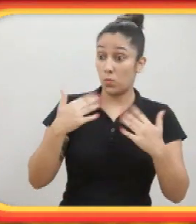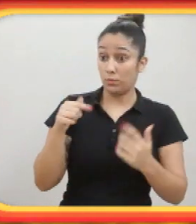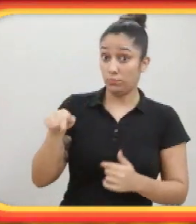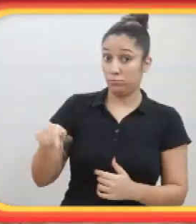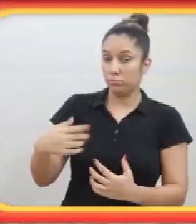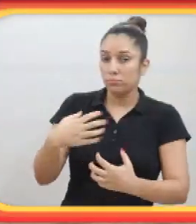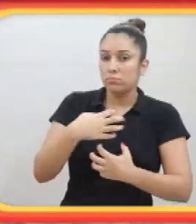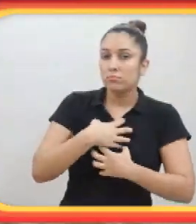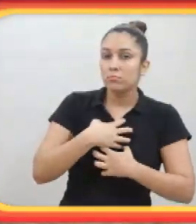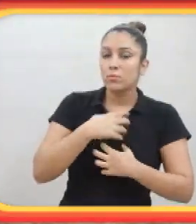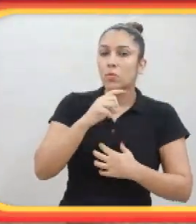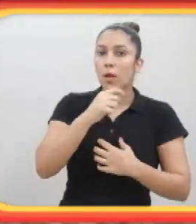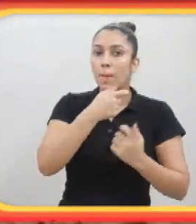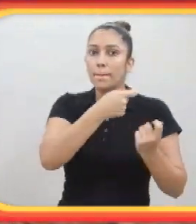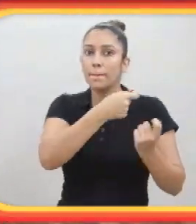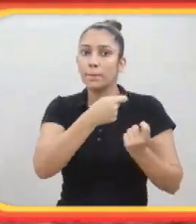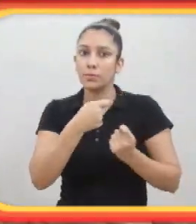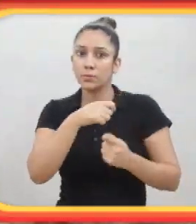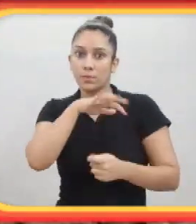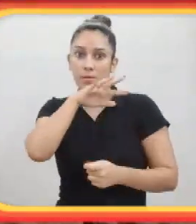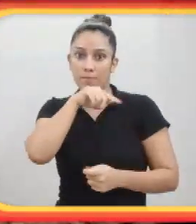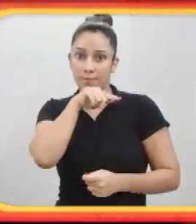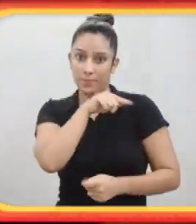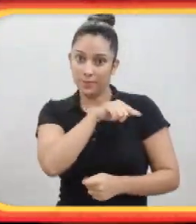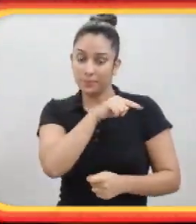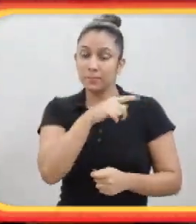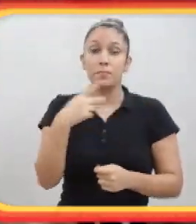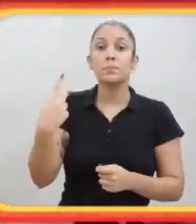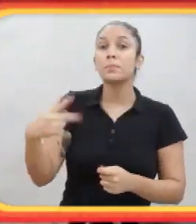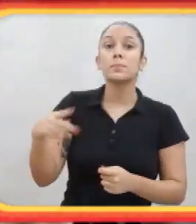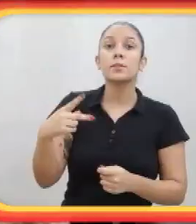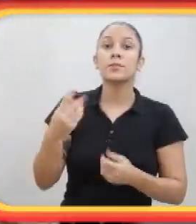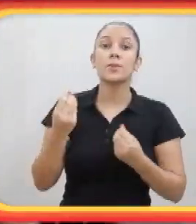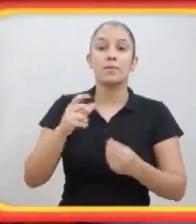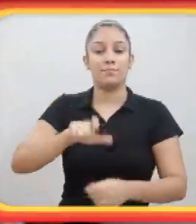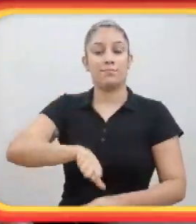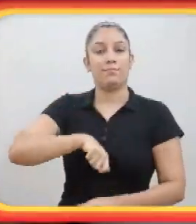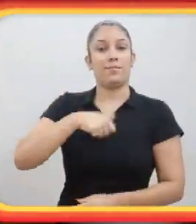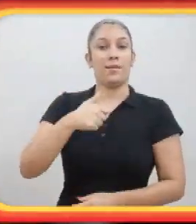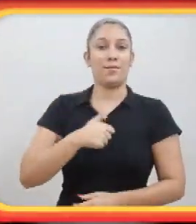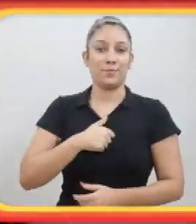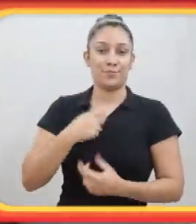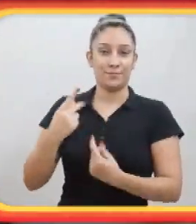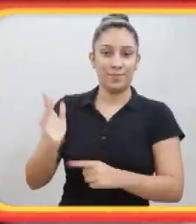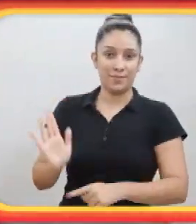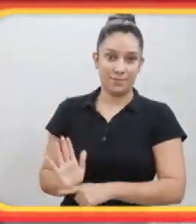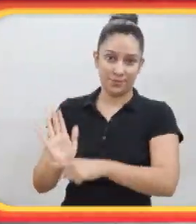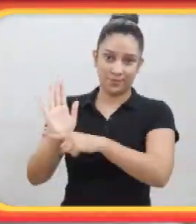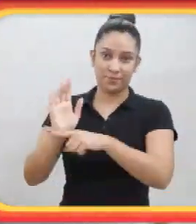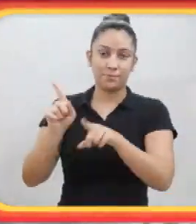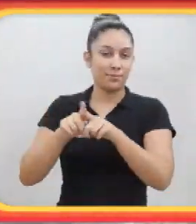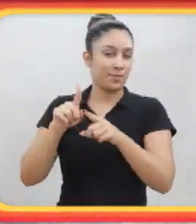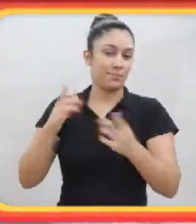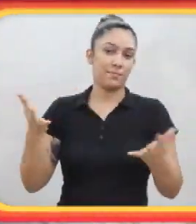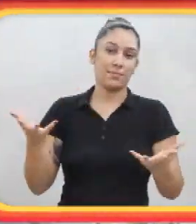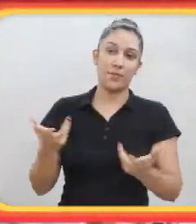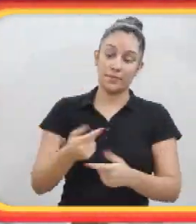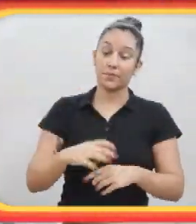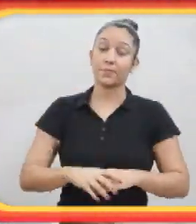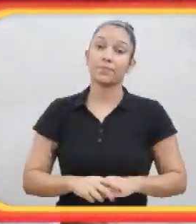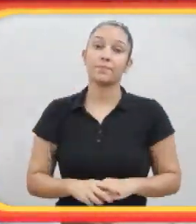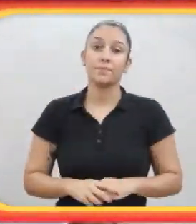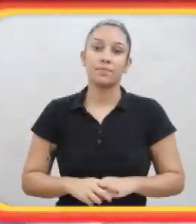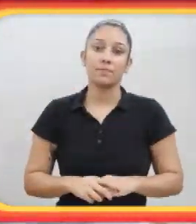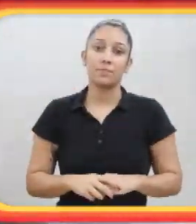da sessão, para motivar a Luísa, a gente dá a rédea para ela conduzir o animal. E ela gosta muito,